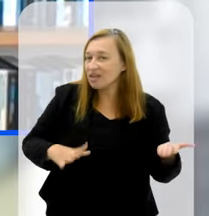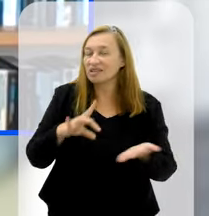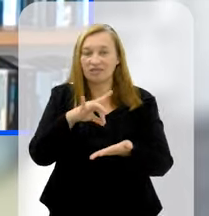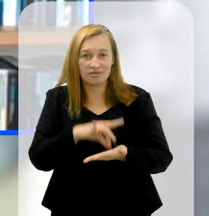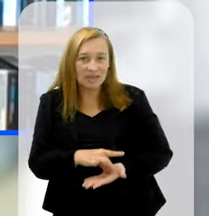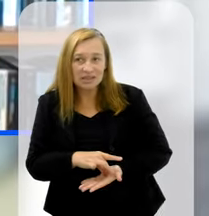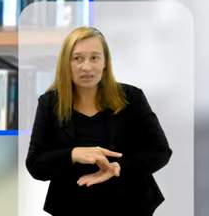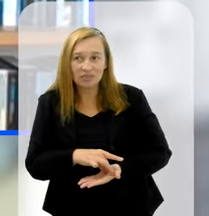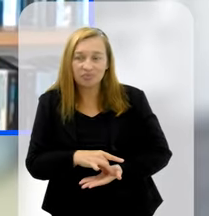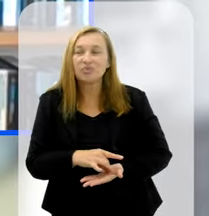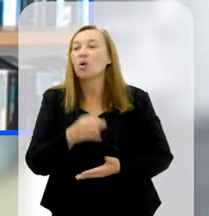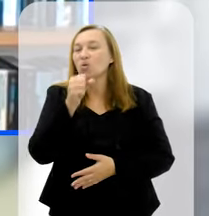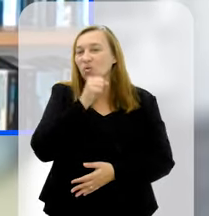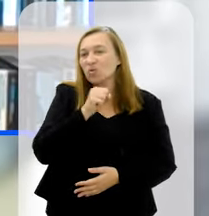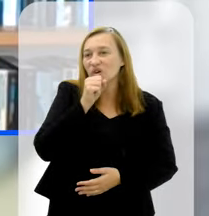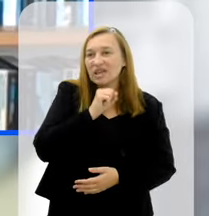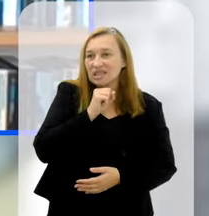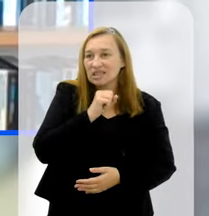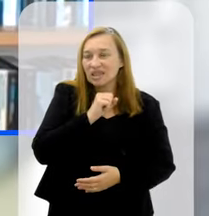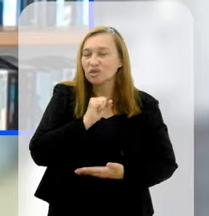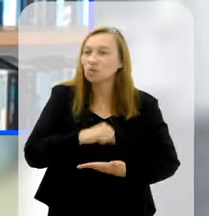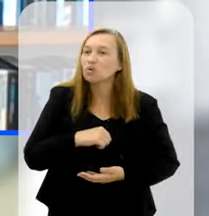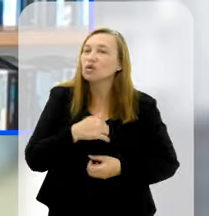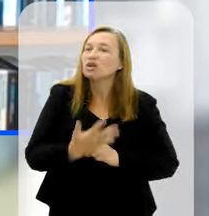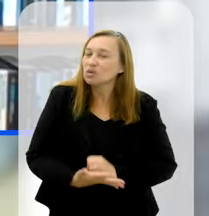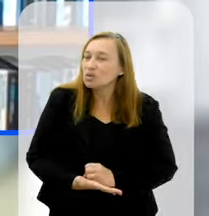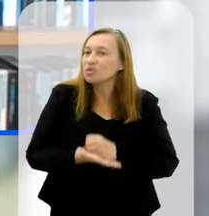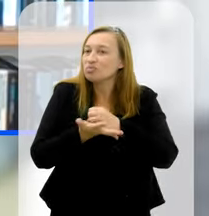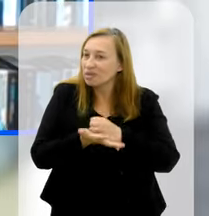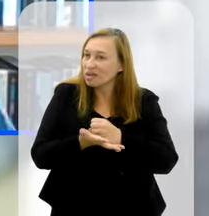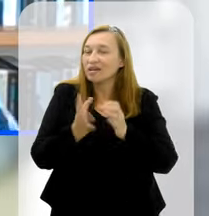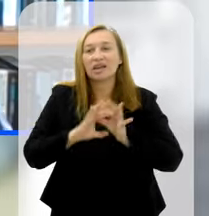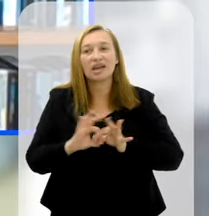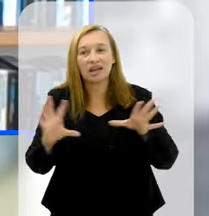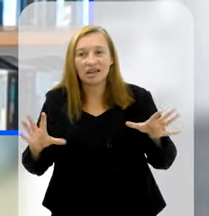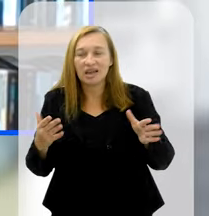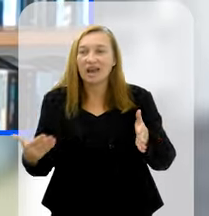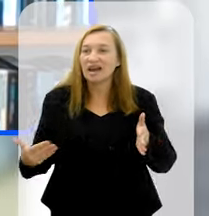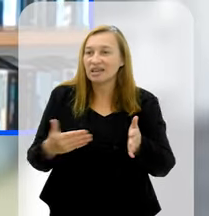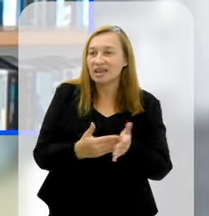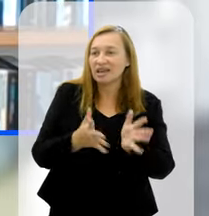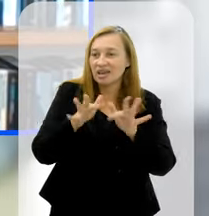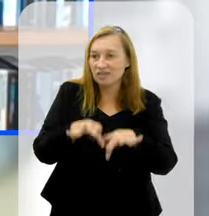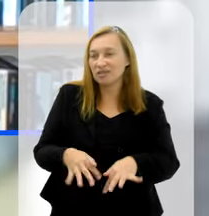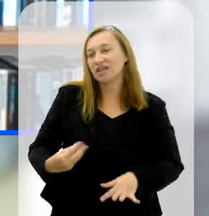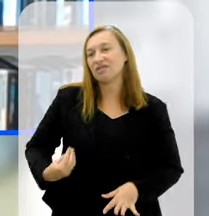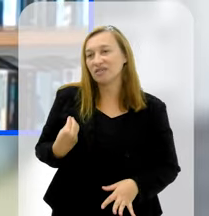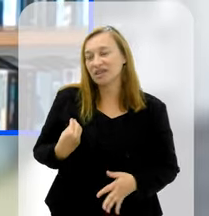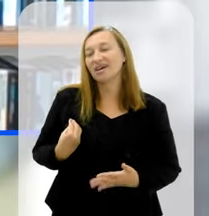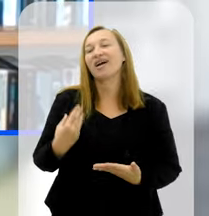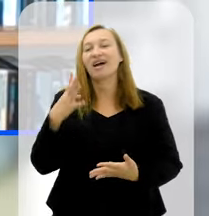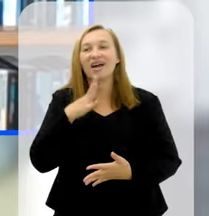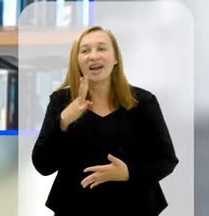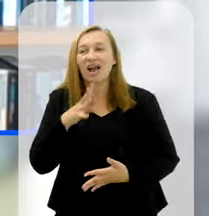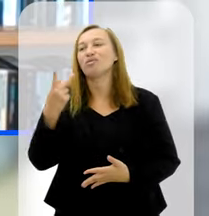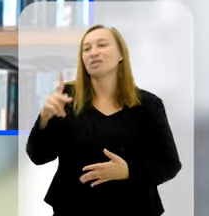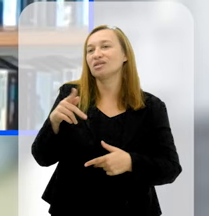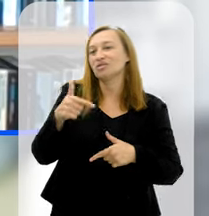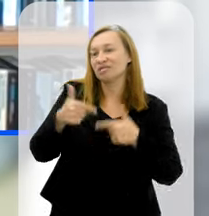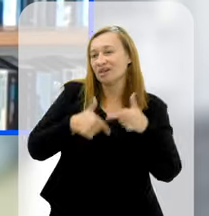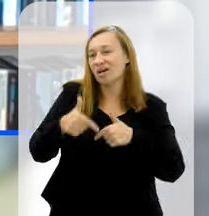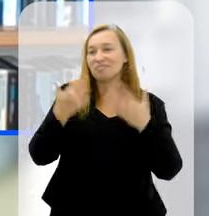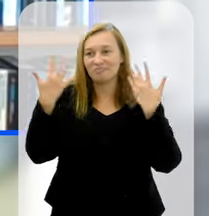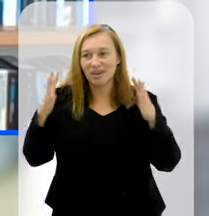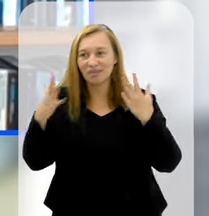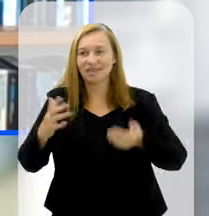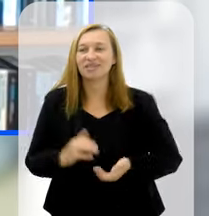de afirmação do envelhecimento sustentável e autônomo até que a vida acabe. Então, muito bacana teu